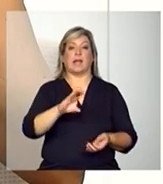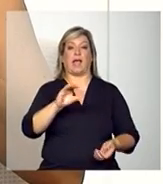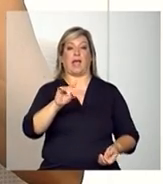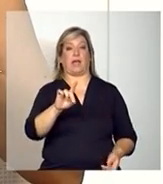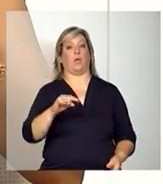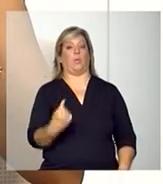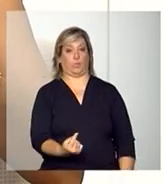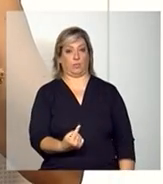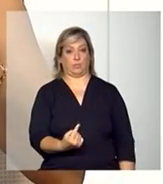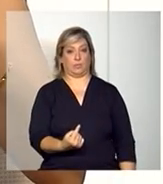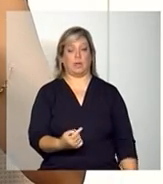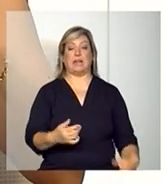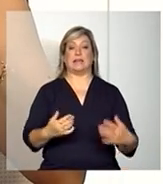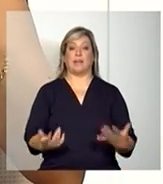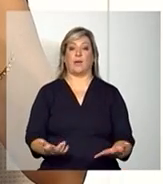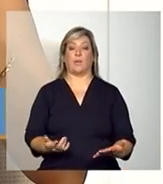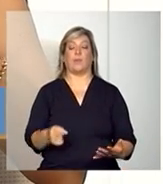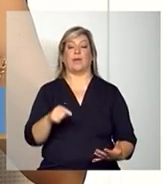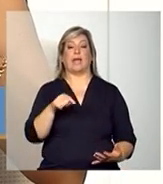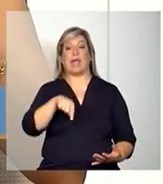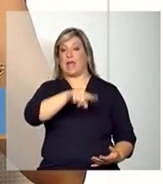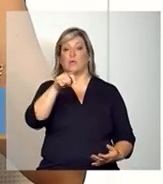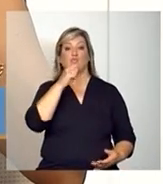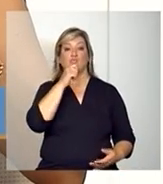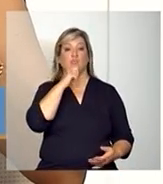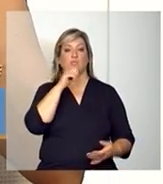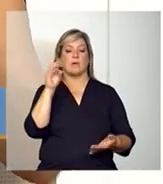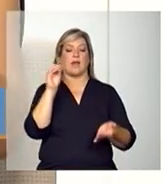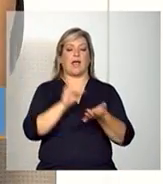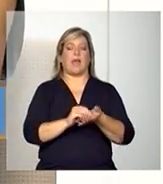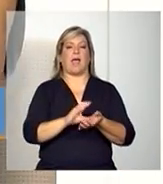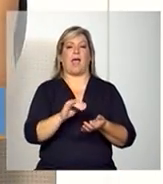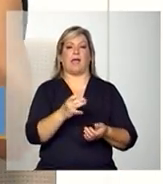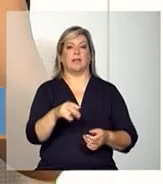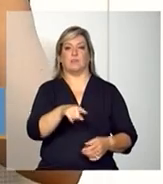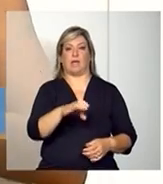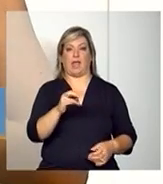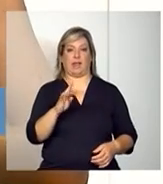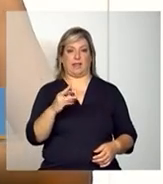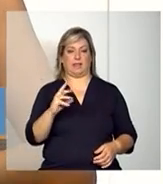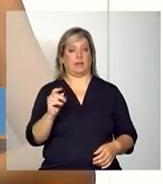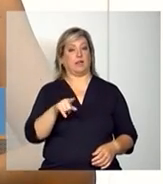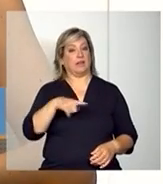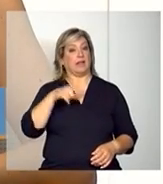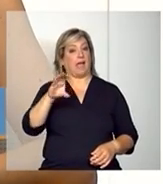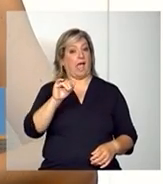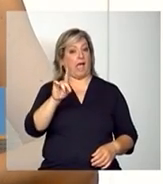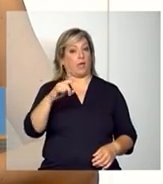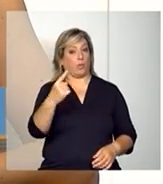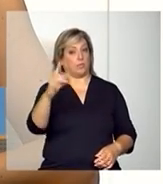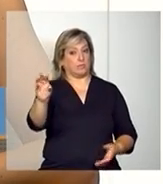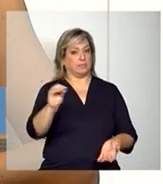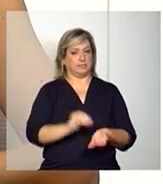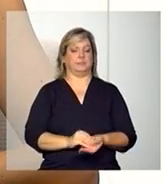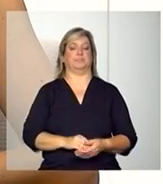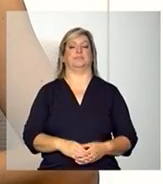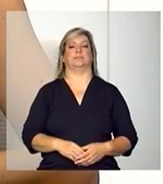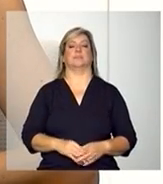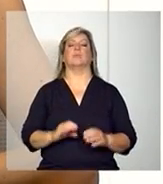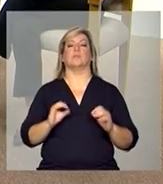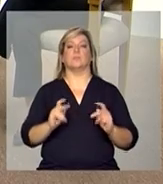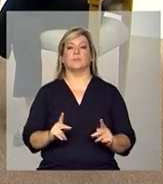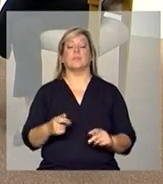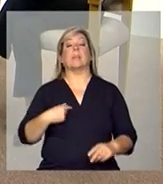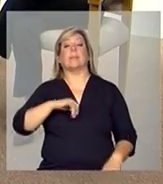único então eles não são cadastrados no Carteira do Idoso Então essa as informações migam do cadastro único perfeito gente Deixa eu